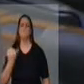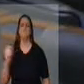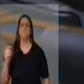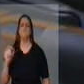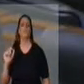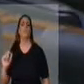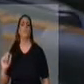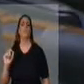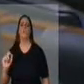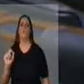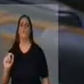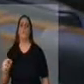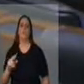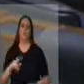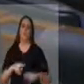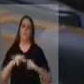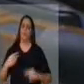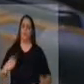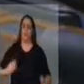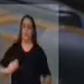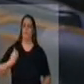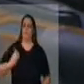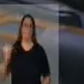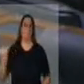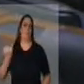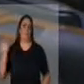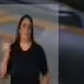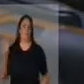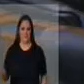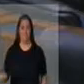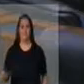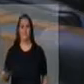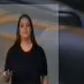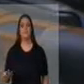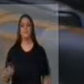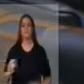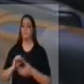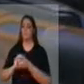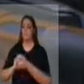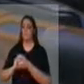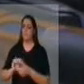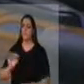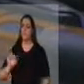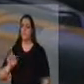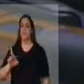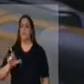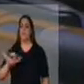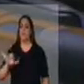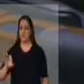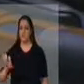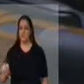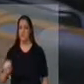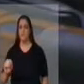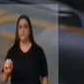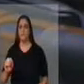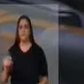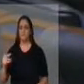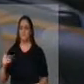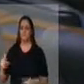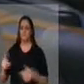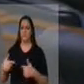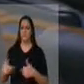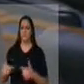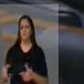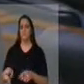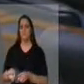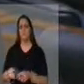para a vida. Então, os nossos cumprimentos. Gostaria de saudar o doutor Francisco e, através do senhor, doutor Francisco, cumprimentar o trabalho que